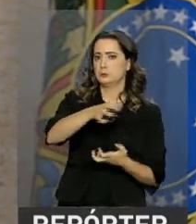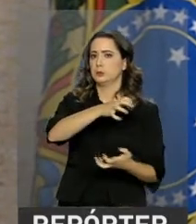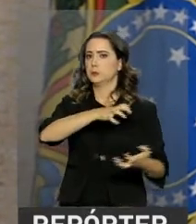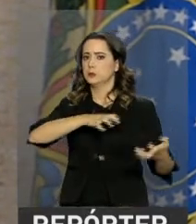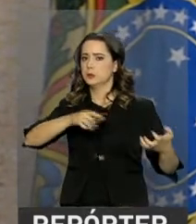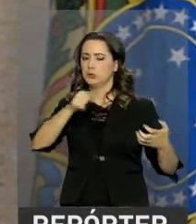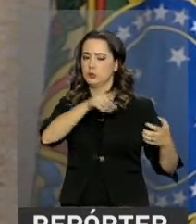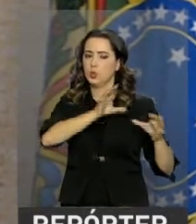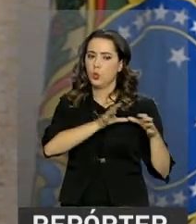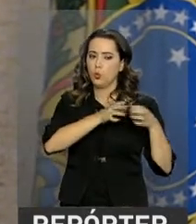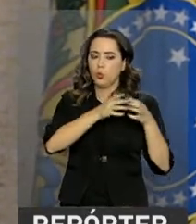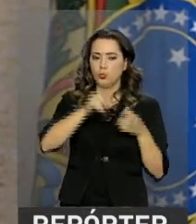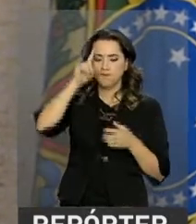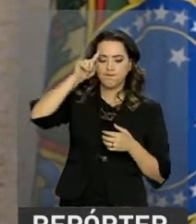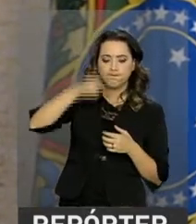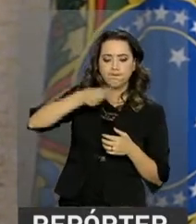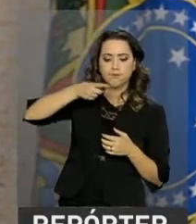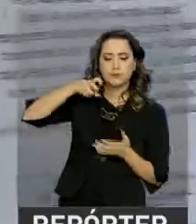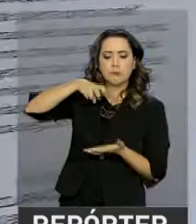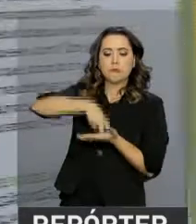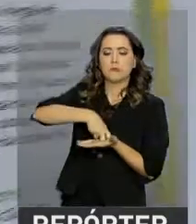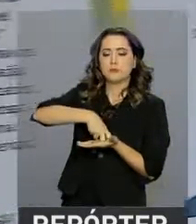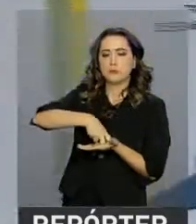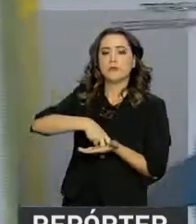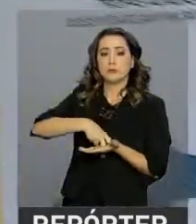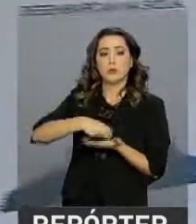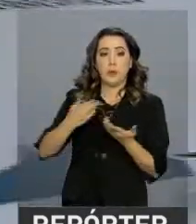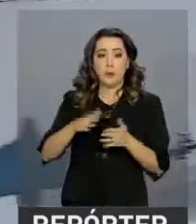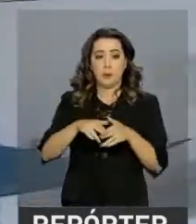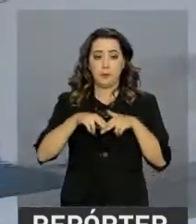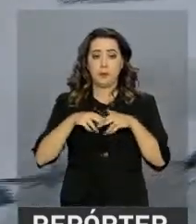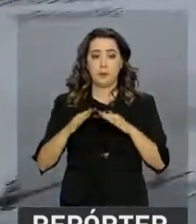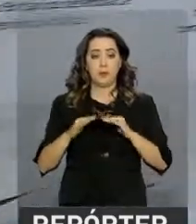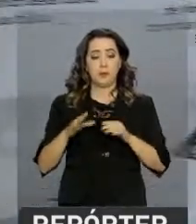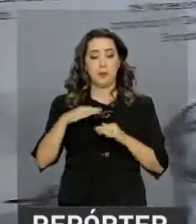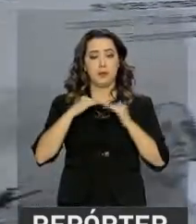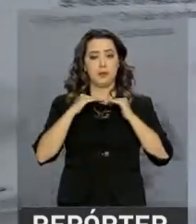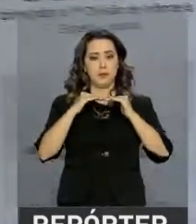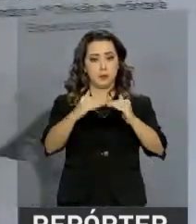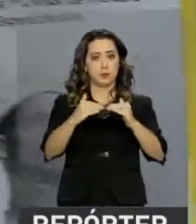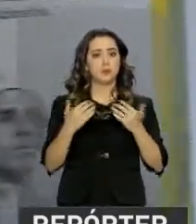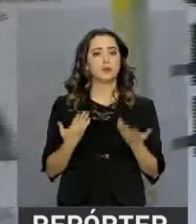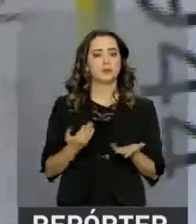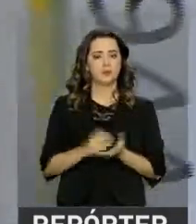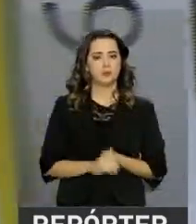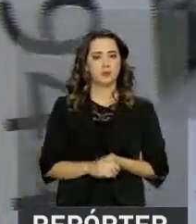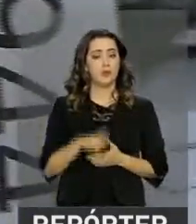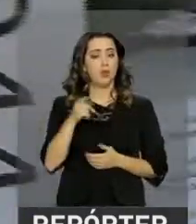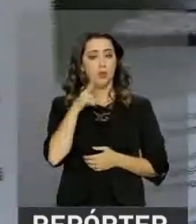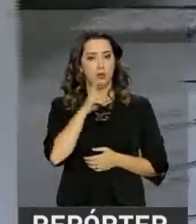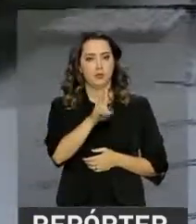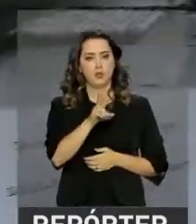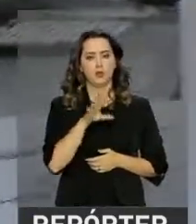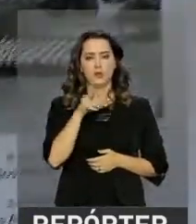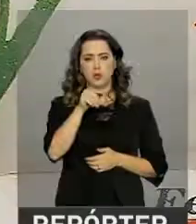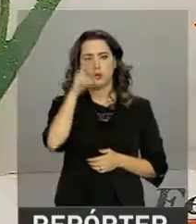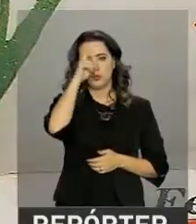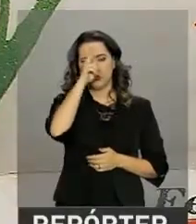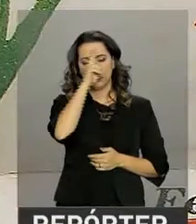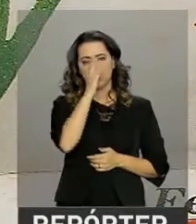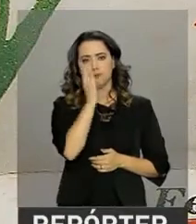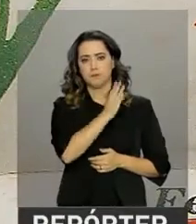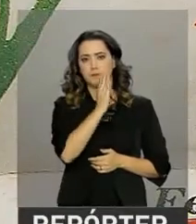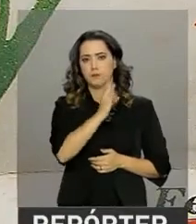que foram combater em nome da democracia. O público também pode conferir um grande painel com toda a cronologia do conflito,